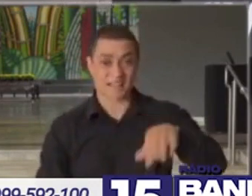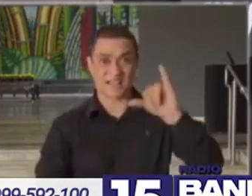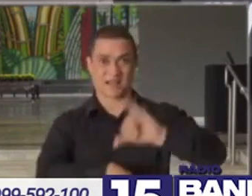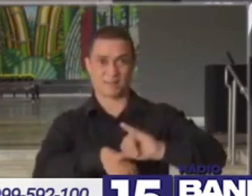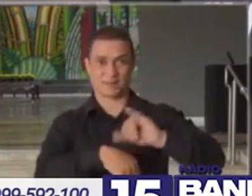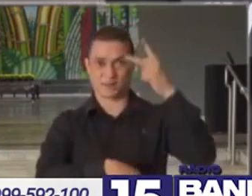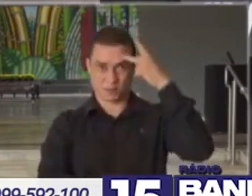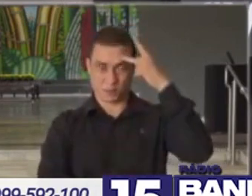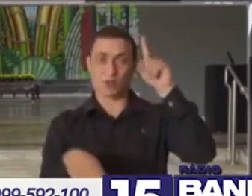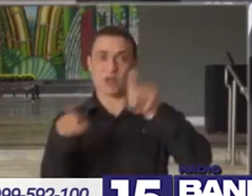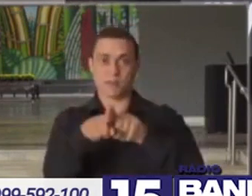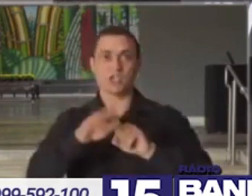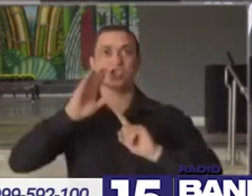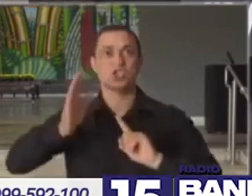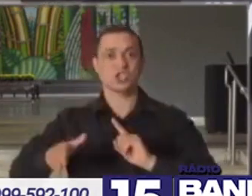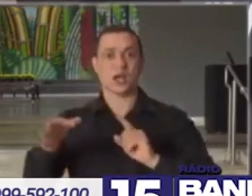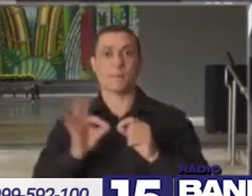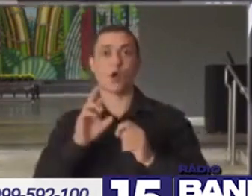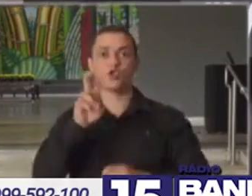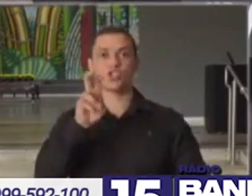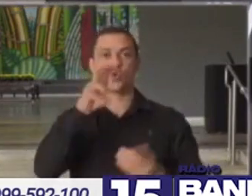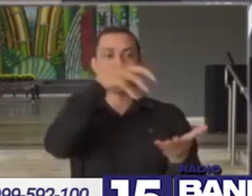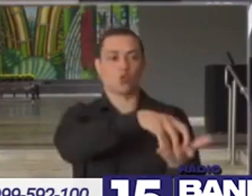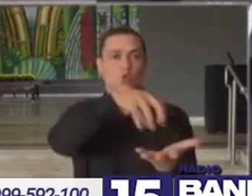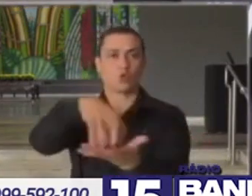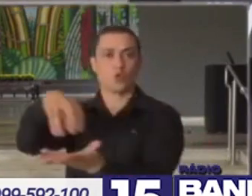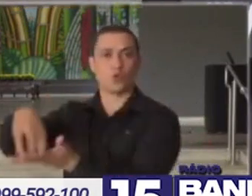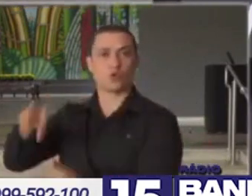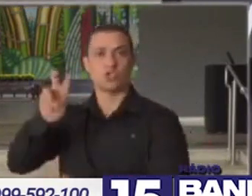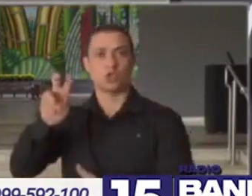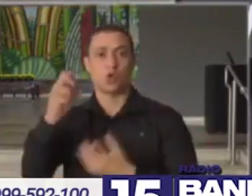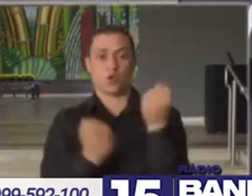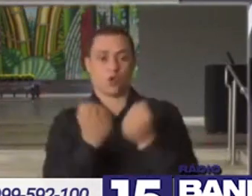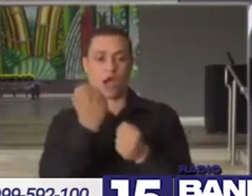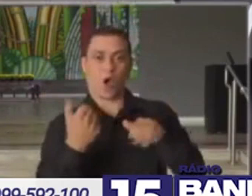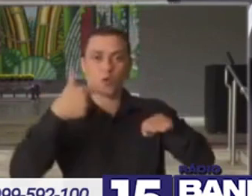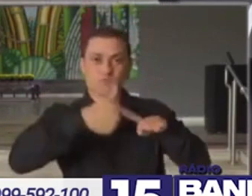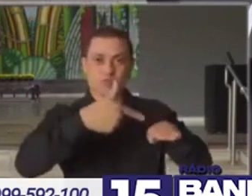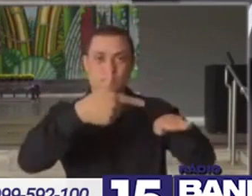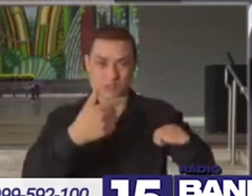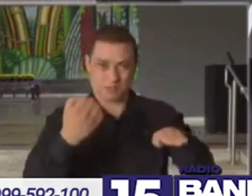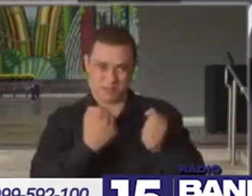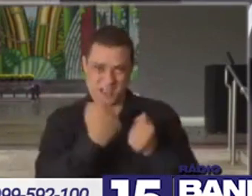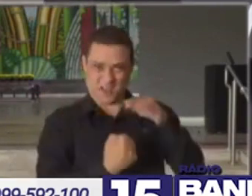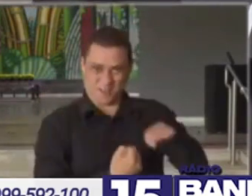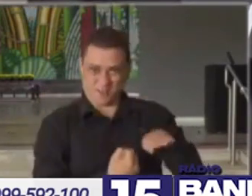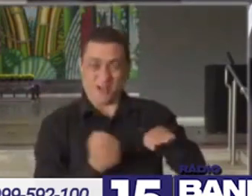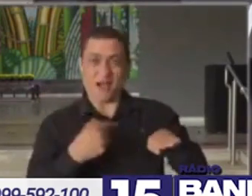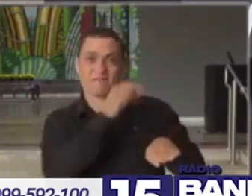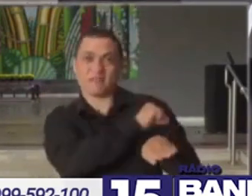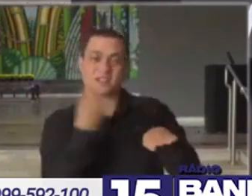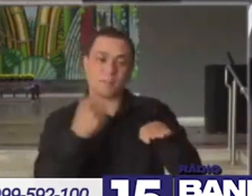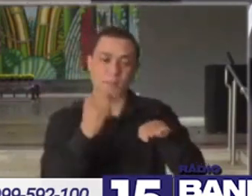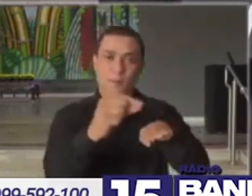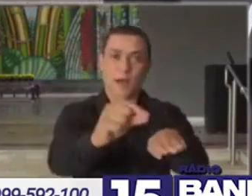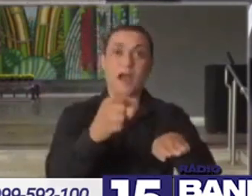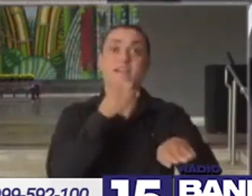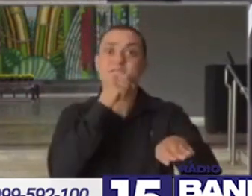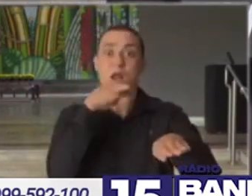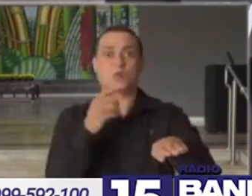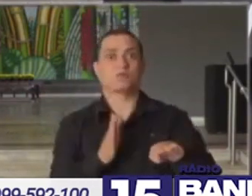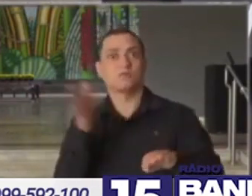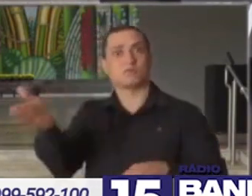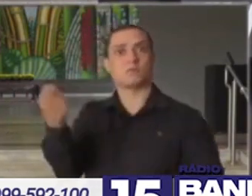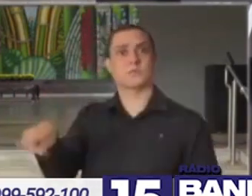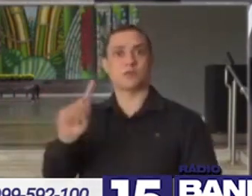estado de São Paulo. O governo do estado de São Paulo e a prefeitura da capital, com Bruno Covas, iniciam a vacinação